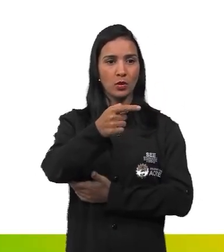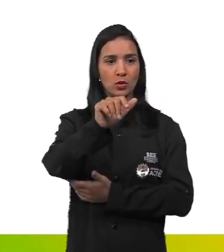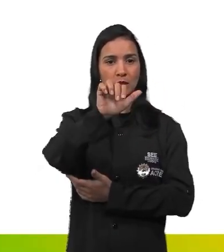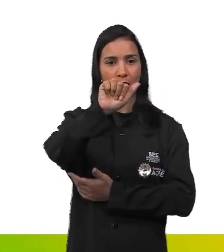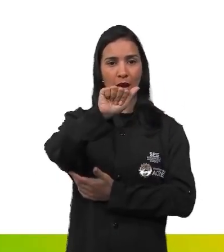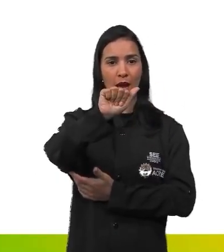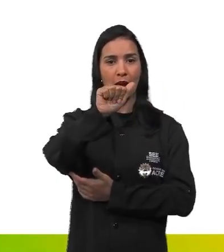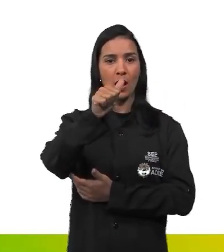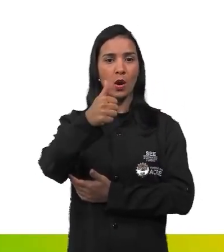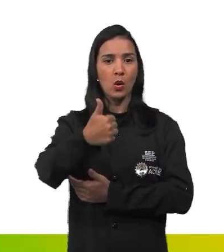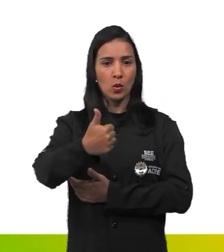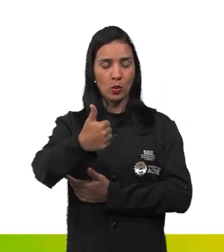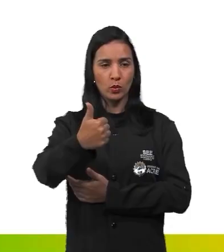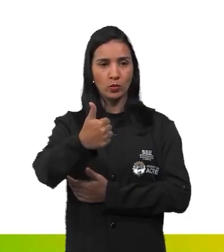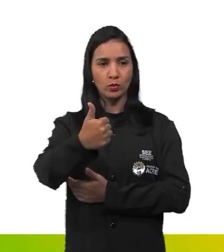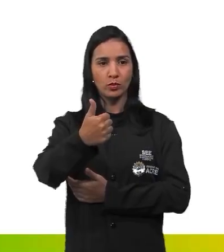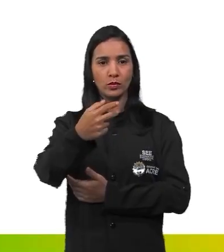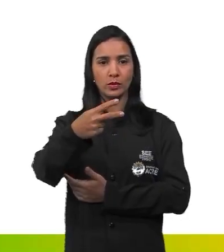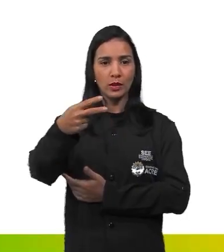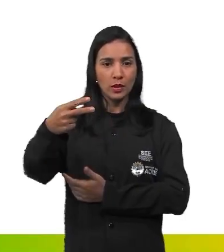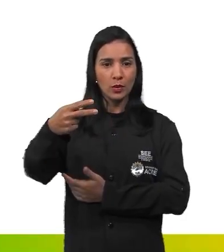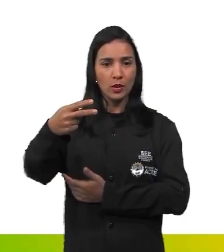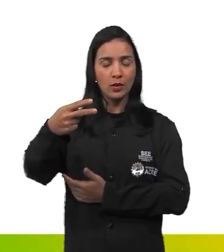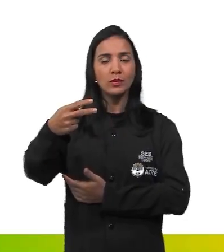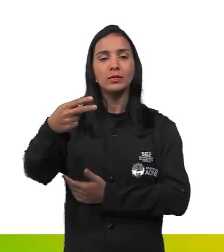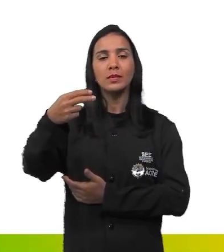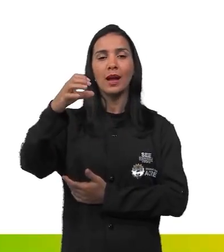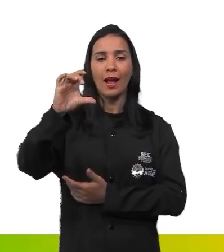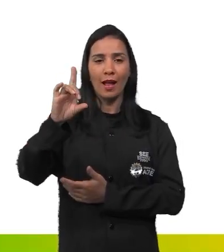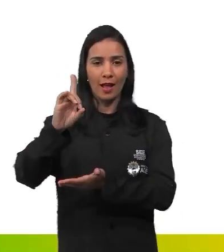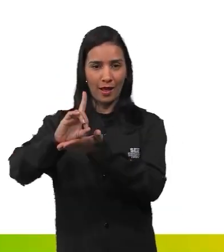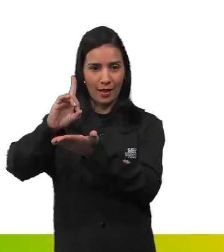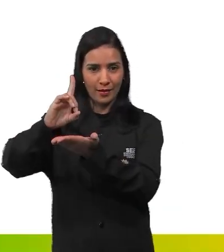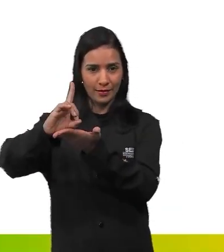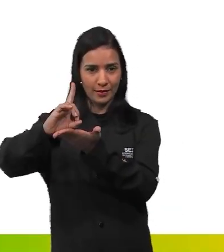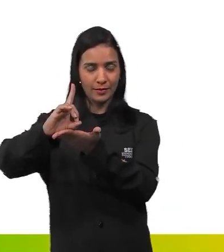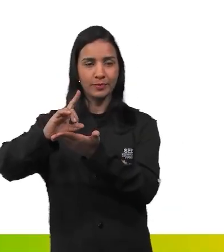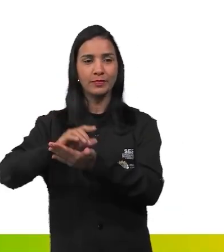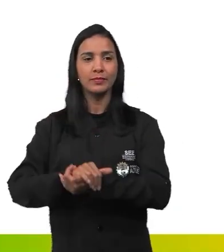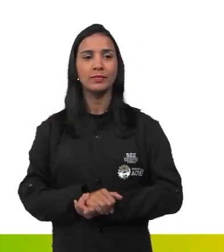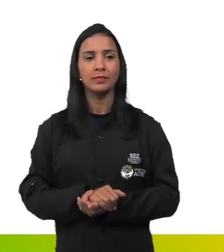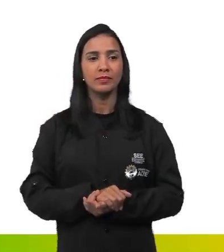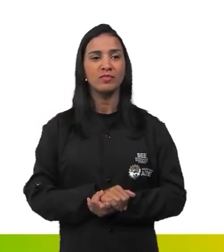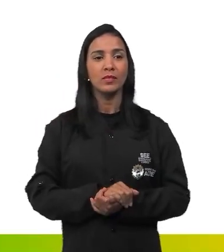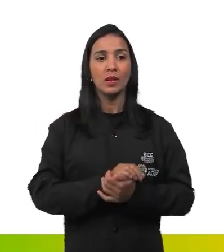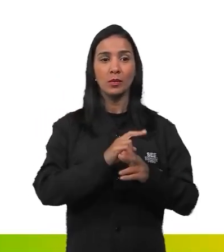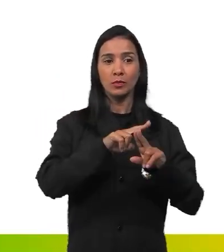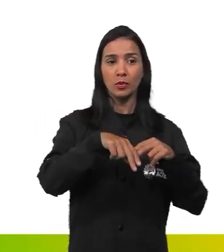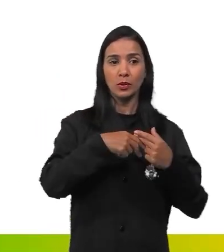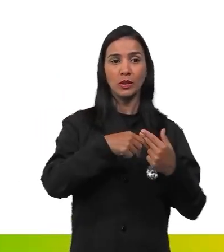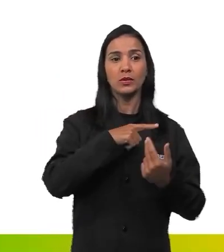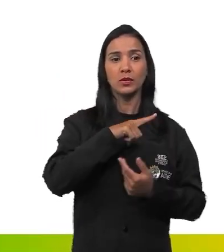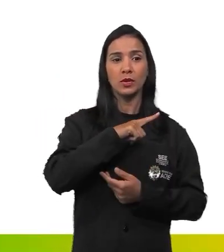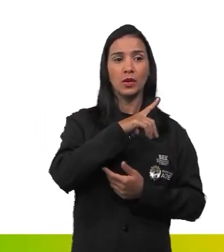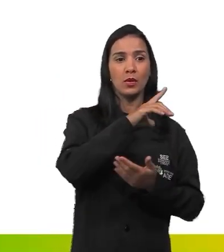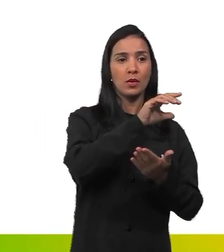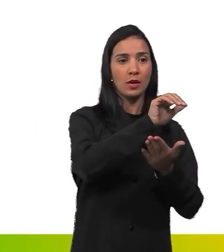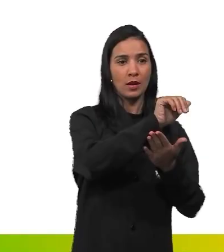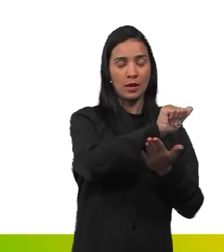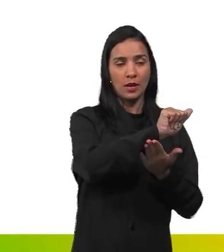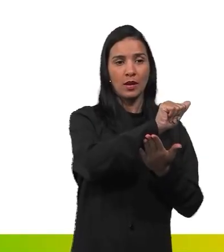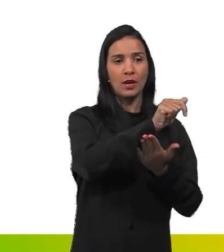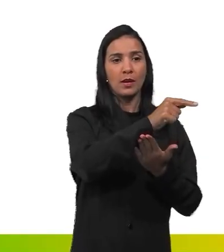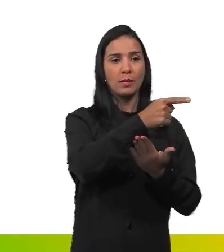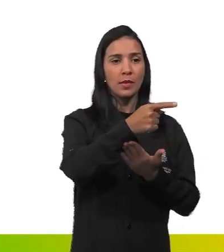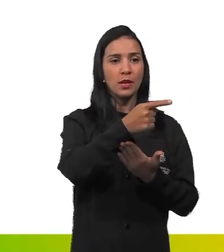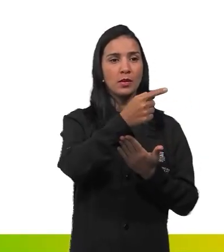é igual a D. Do mesmo modo, o termo 3 menos o termo 2 é